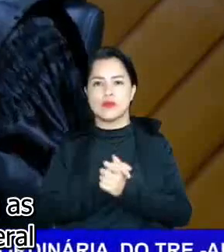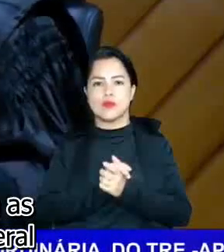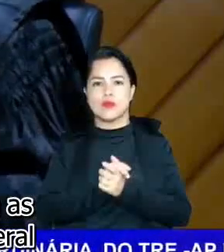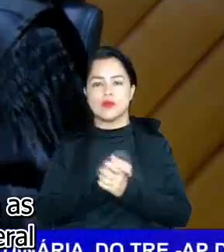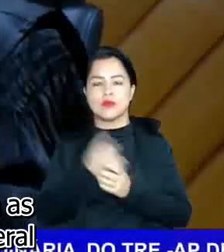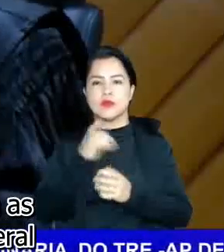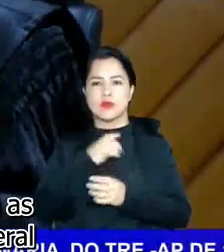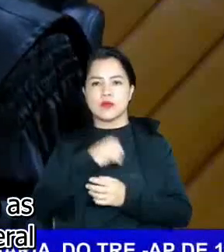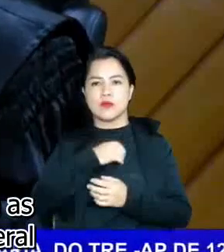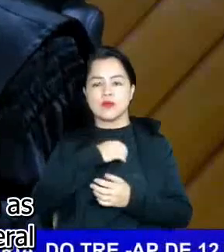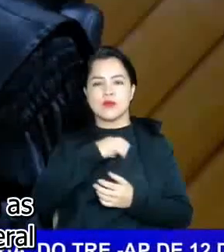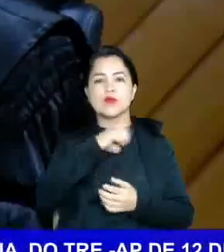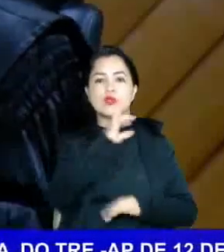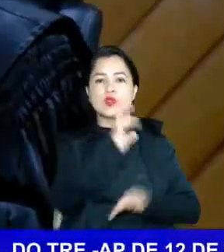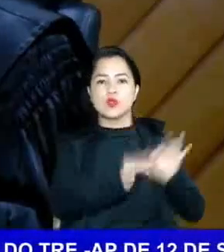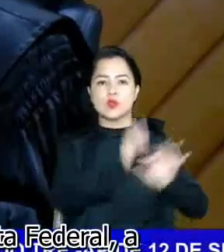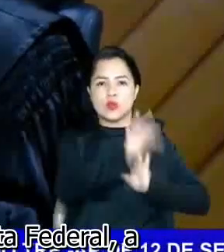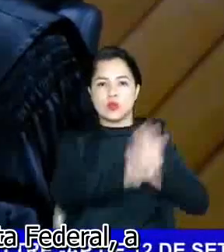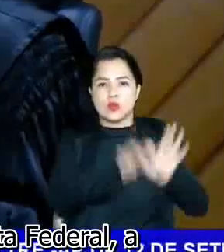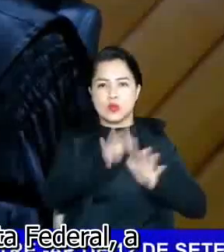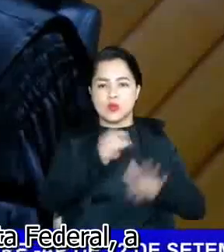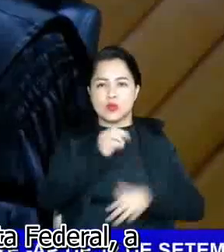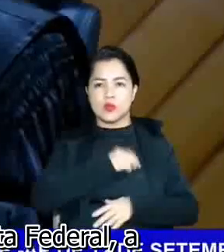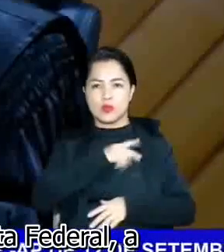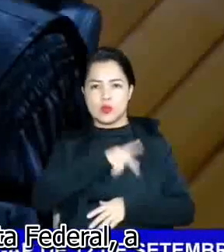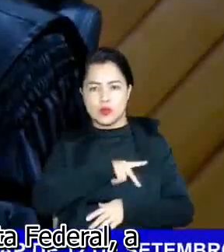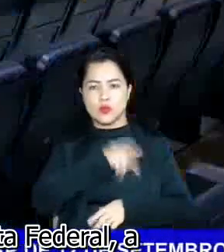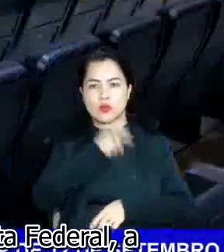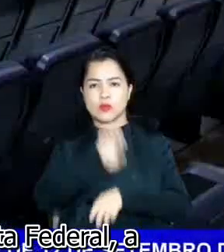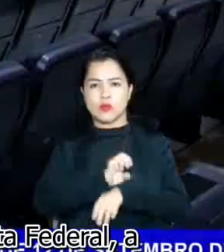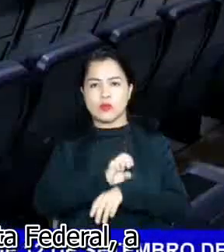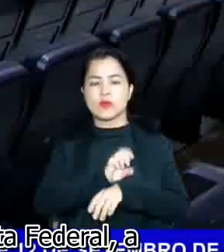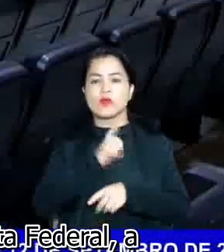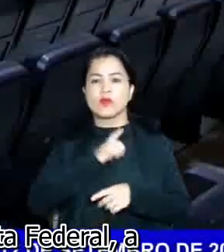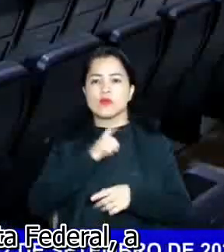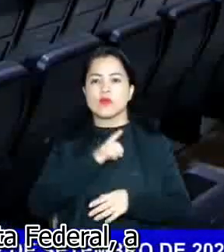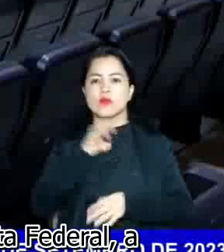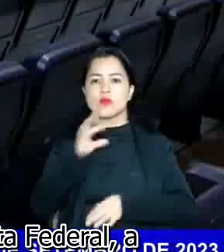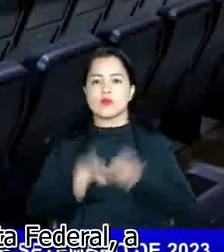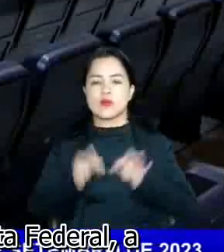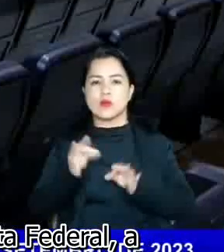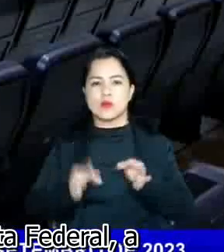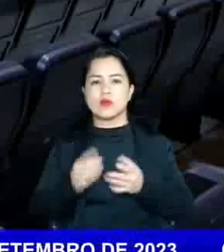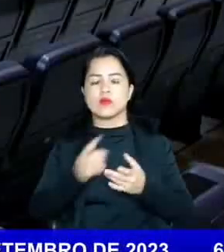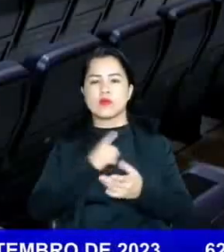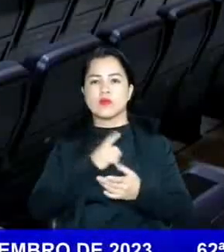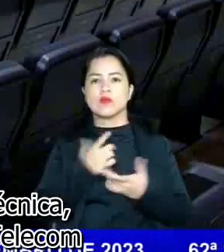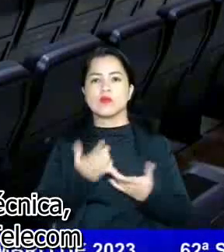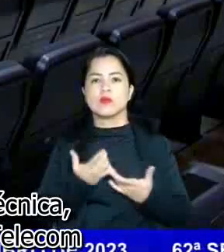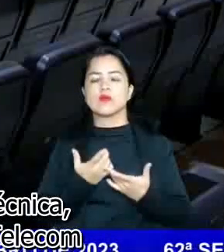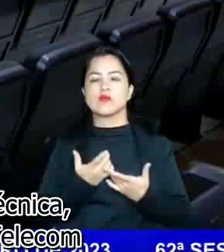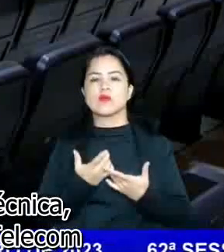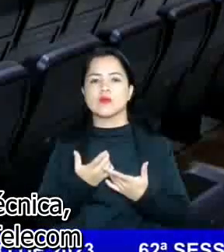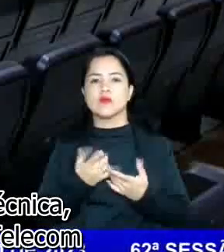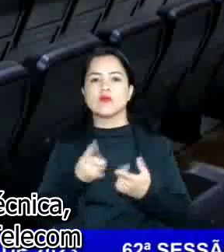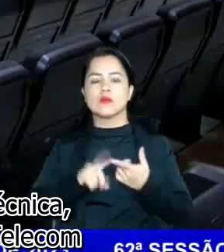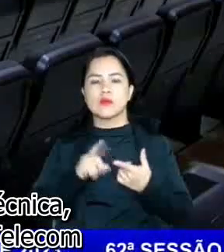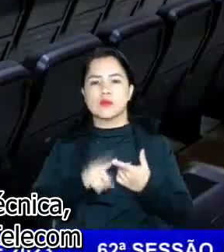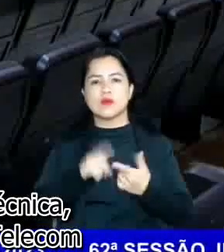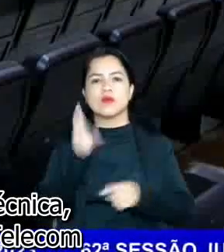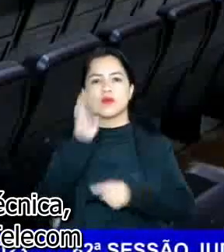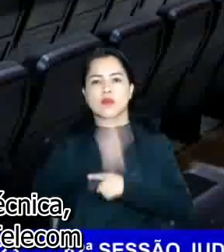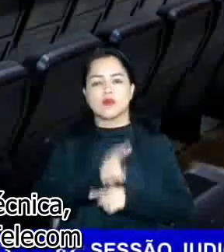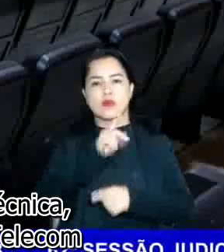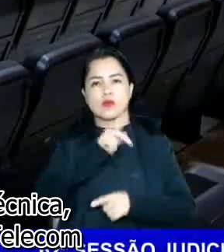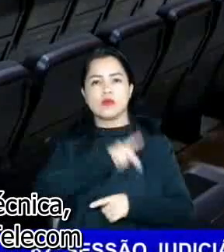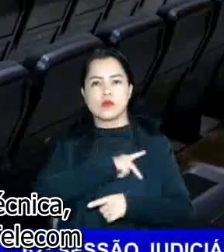entidades parceiras: a Justiça Federal, o Ministério Público Estadual, o Tribunal de Justiça, a Receita Federal, a Defensoria Pública do